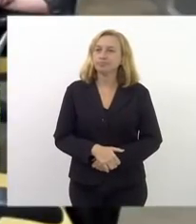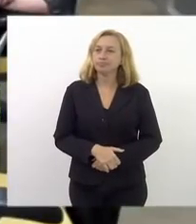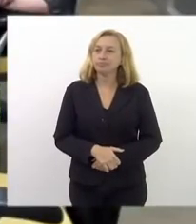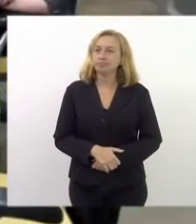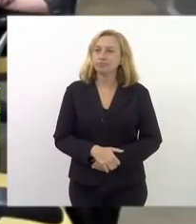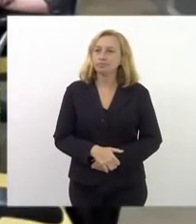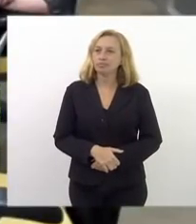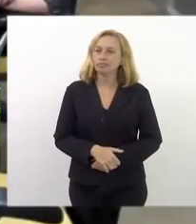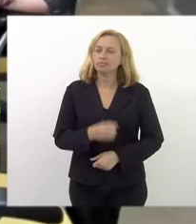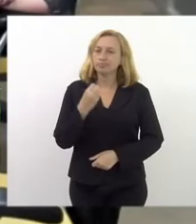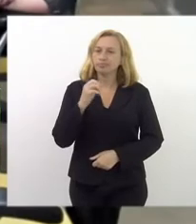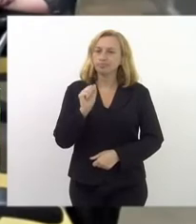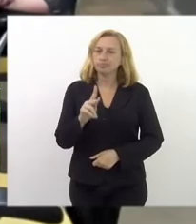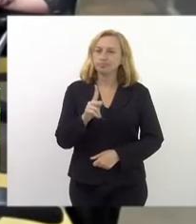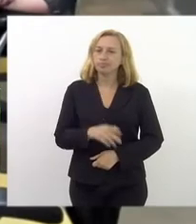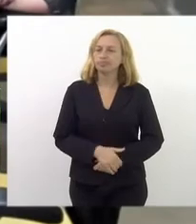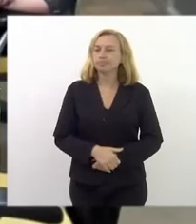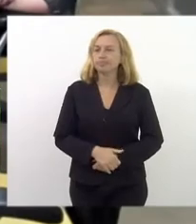Tá bom, ok.